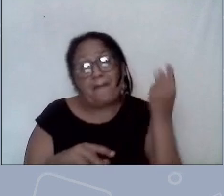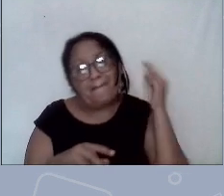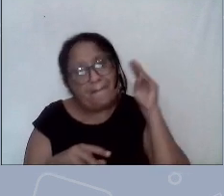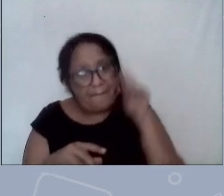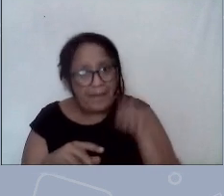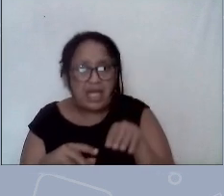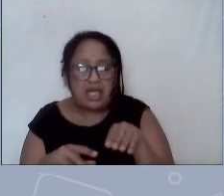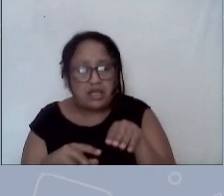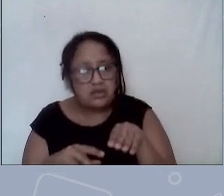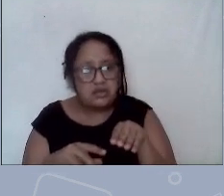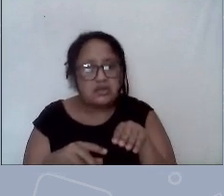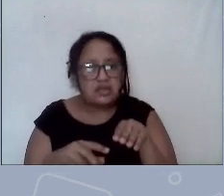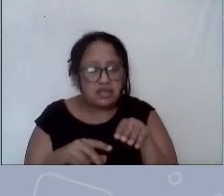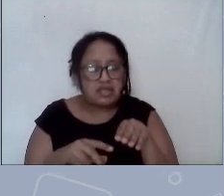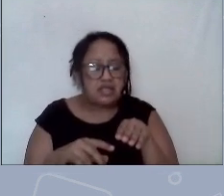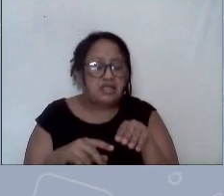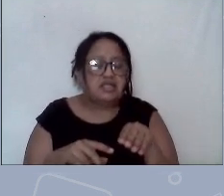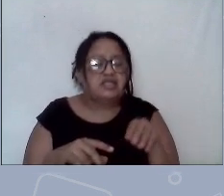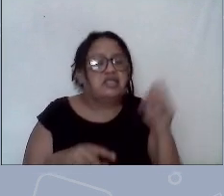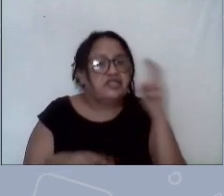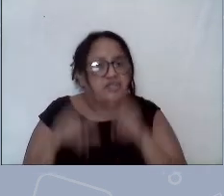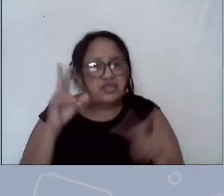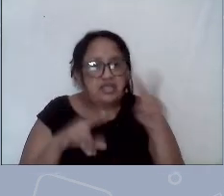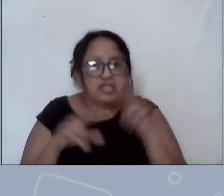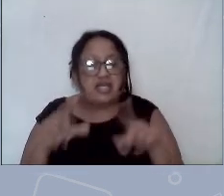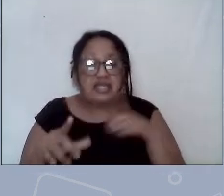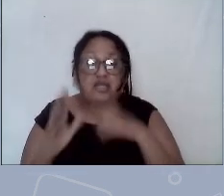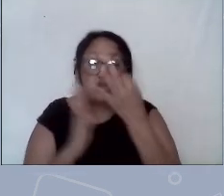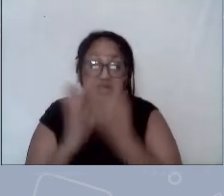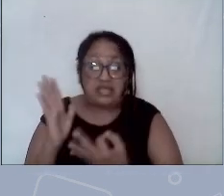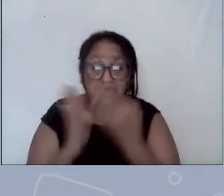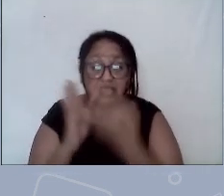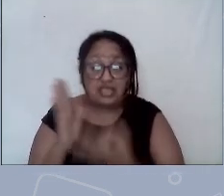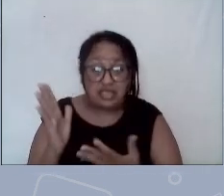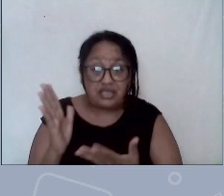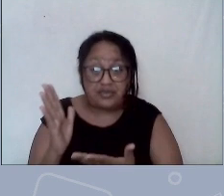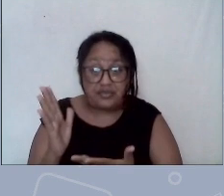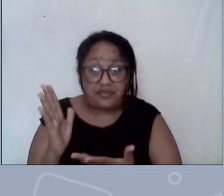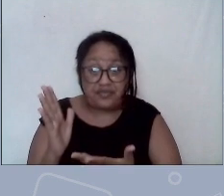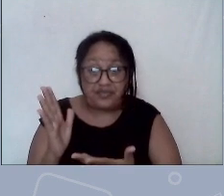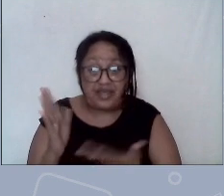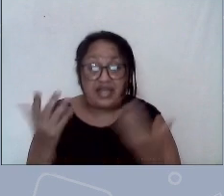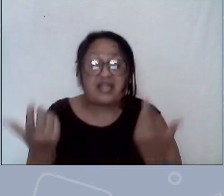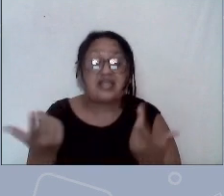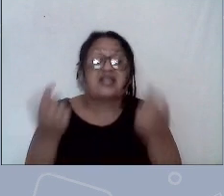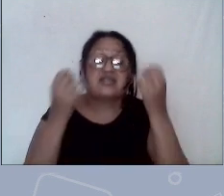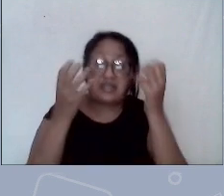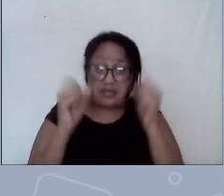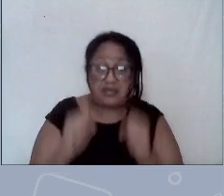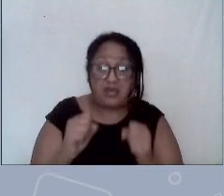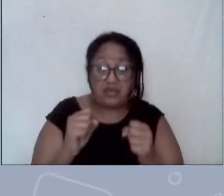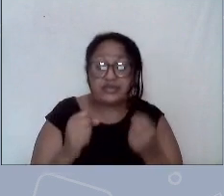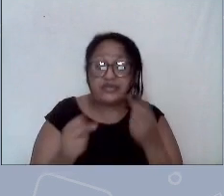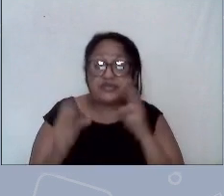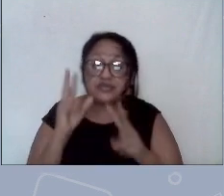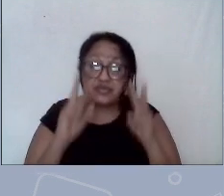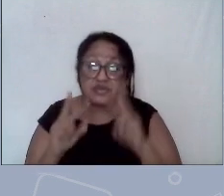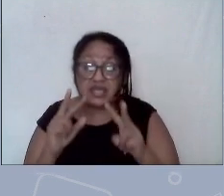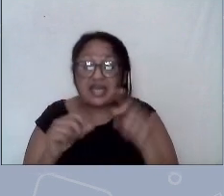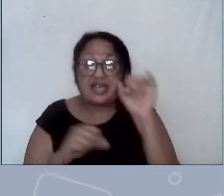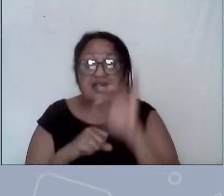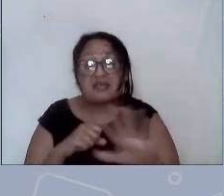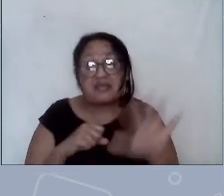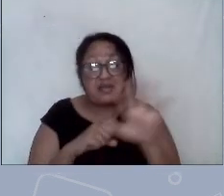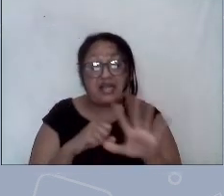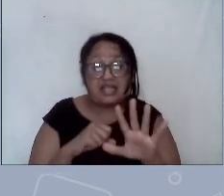esse trecho né essa matéria aqui o link abaixo que vocês podem consultar e aí pessoal a imagem e o